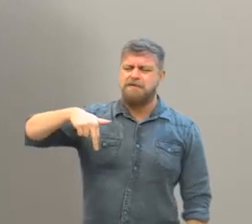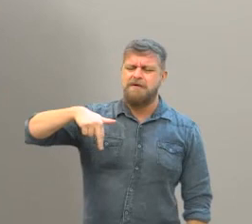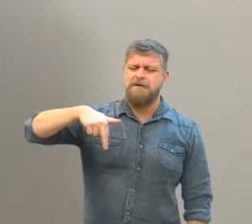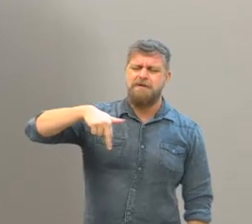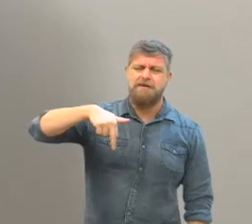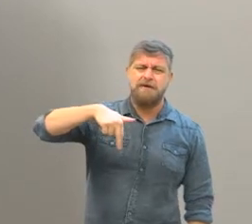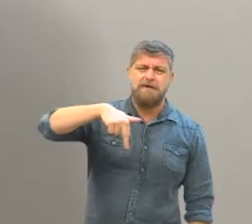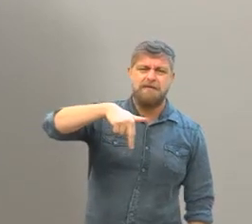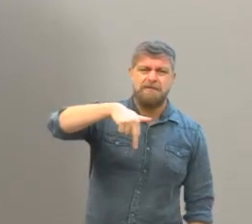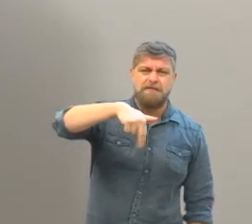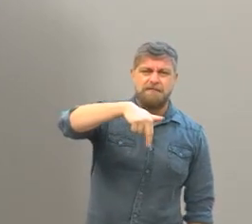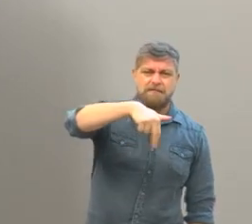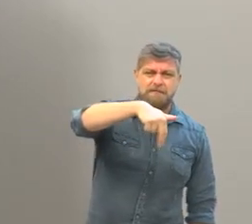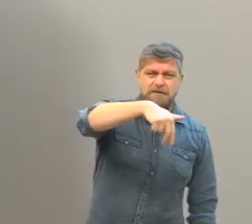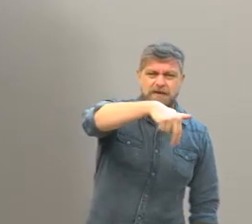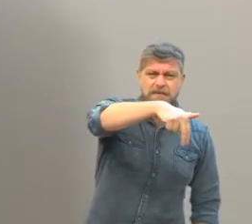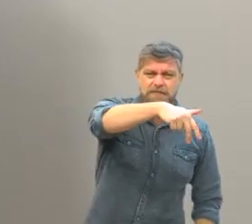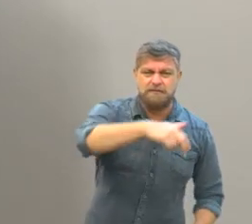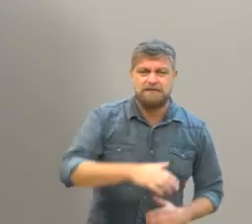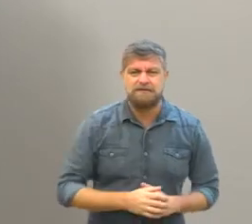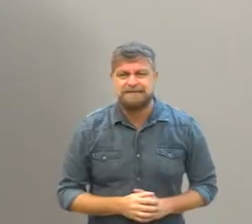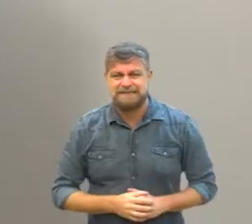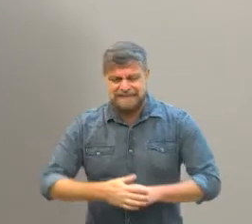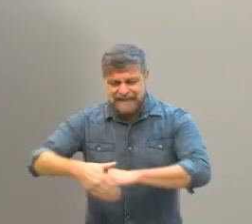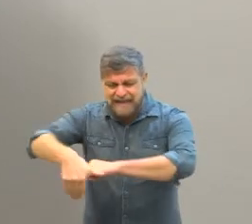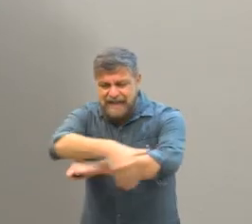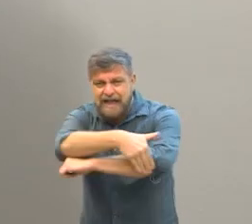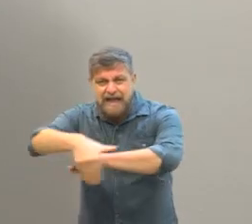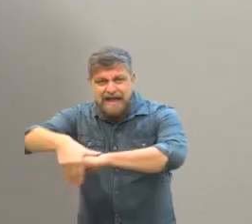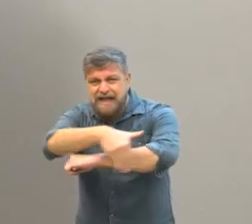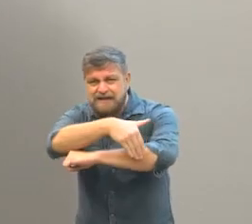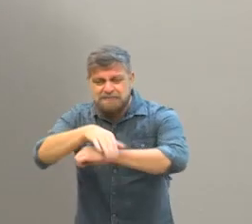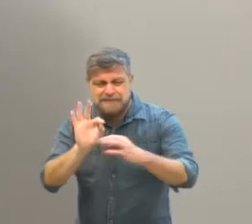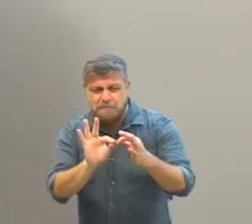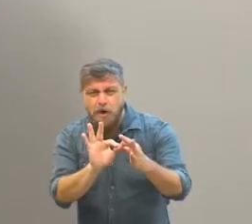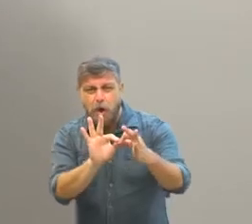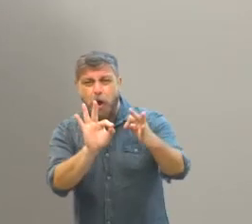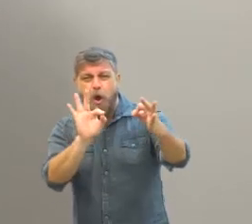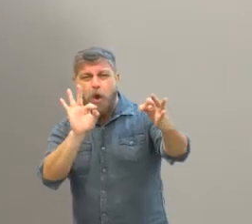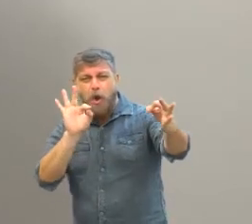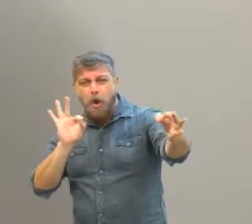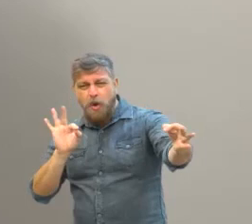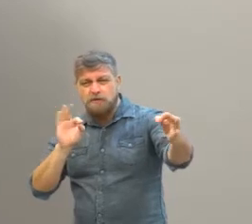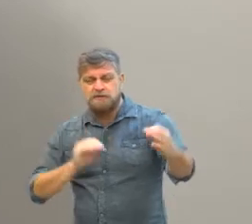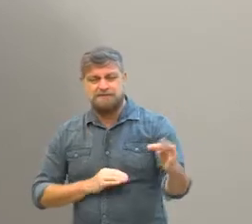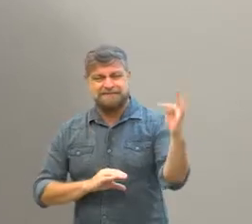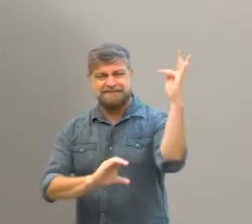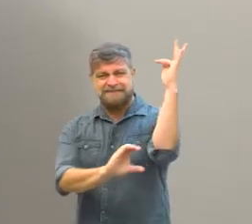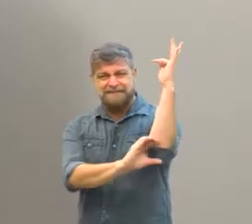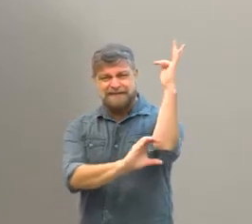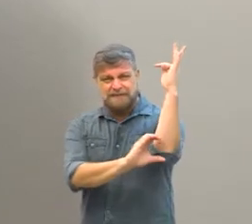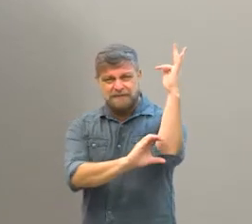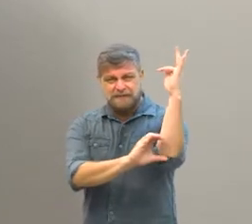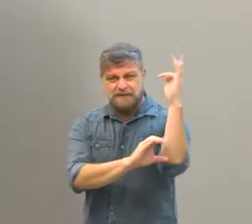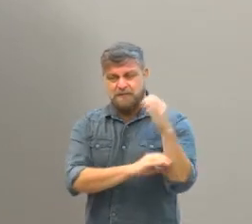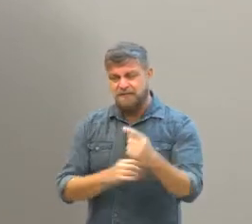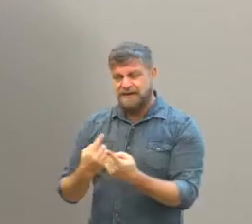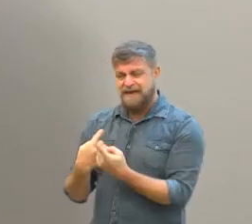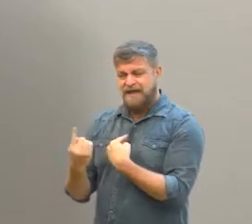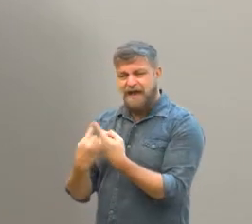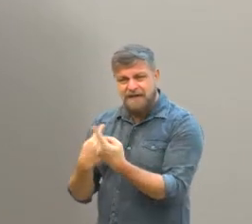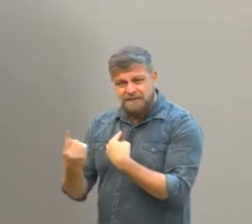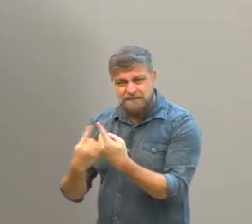caminhando. Então, as ruas mais distantes do terminal e da